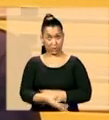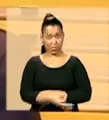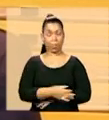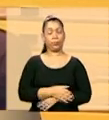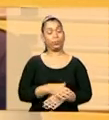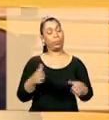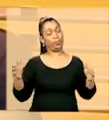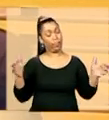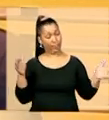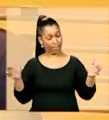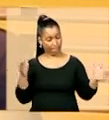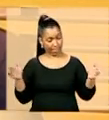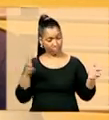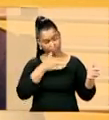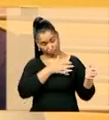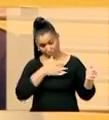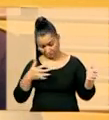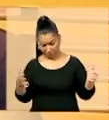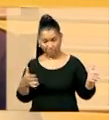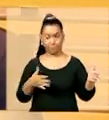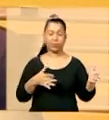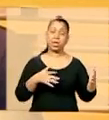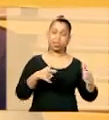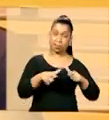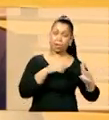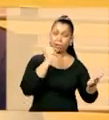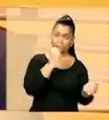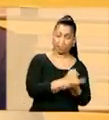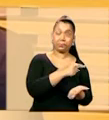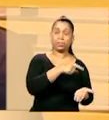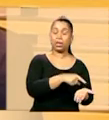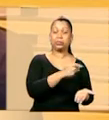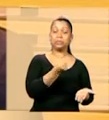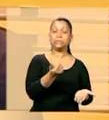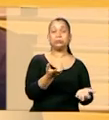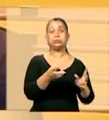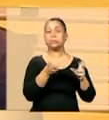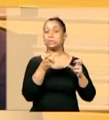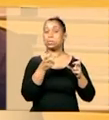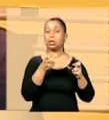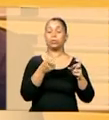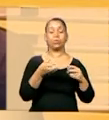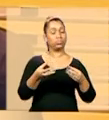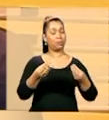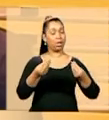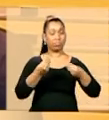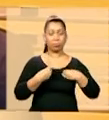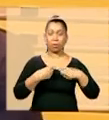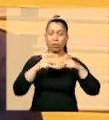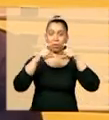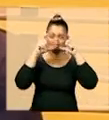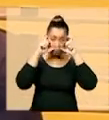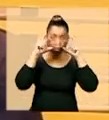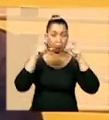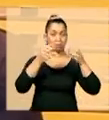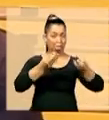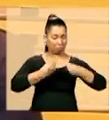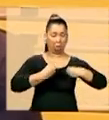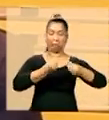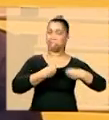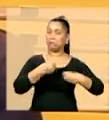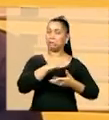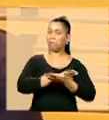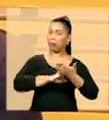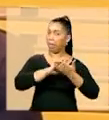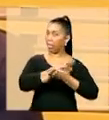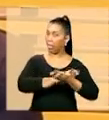se ele percebe que não está recebendo EPIs, ou se ele percebe que eles estão inadequados, eu sugiro